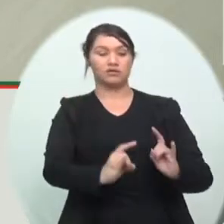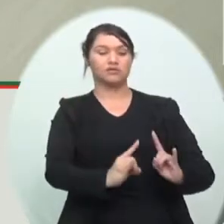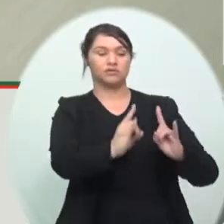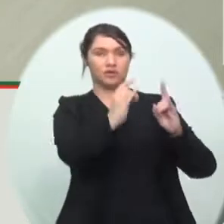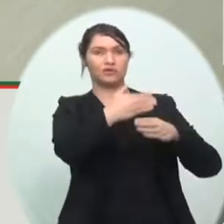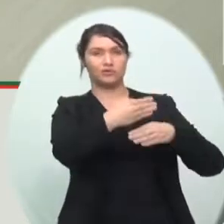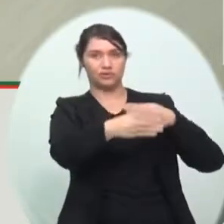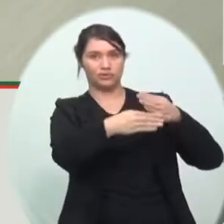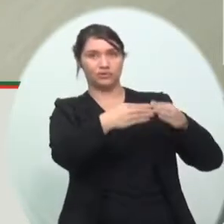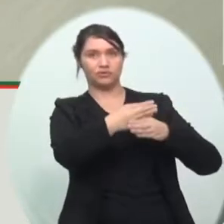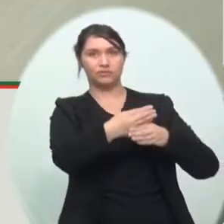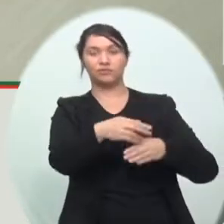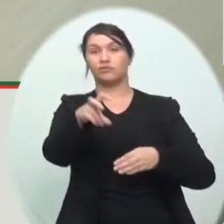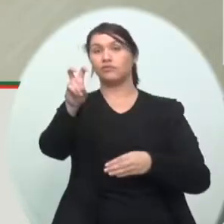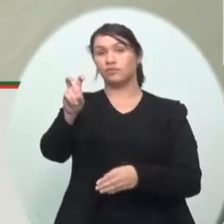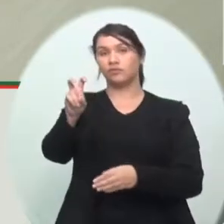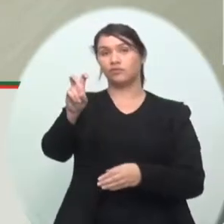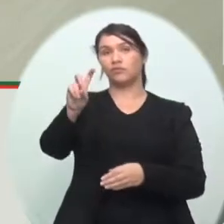está